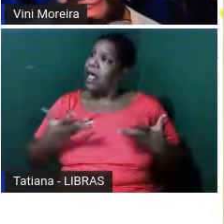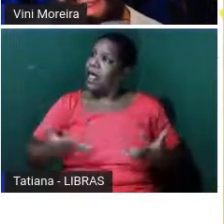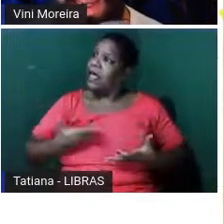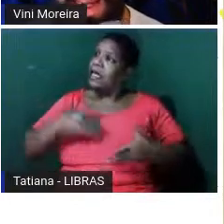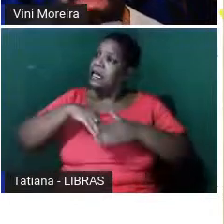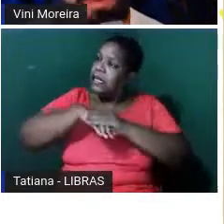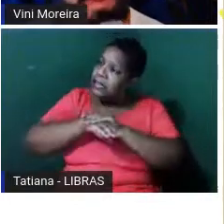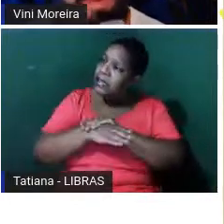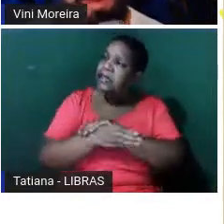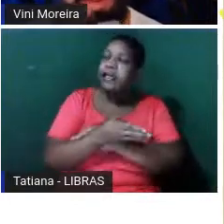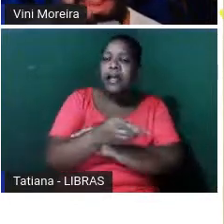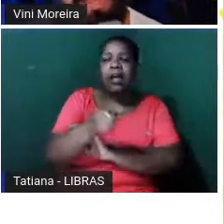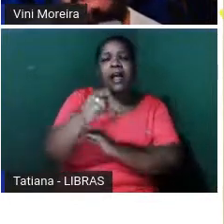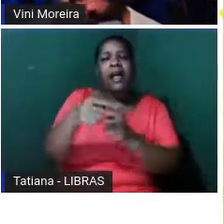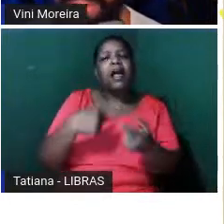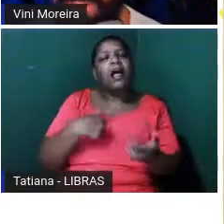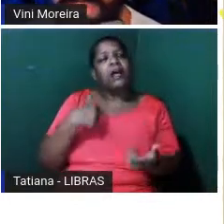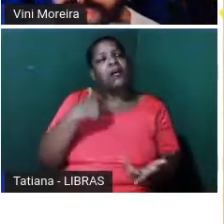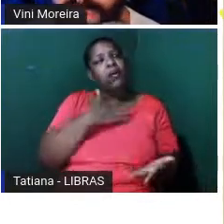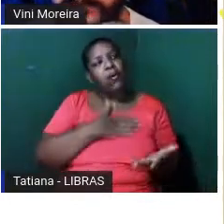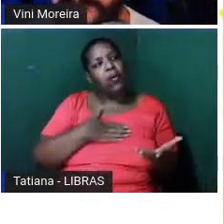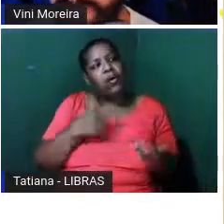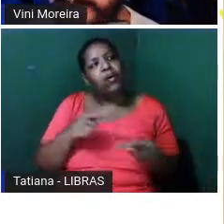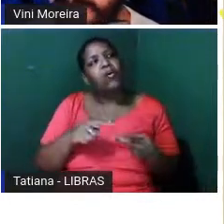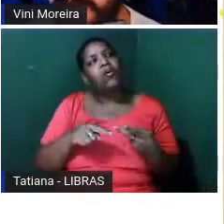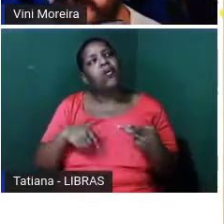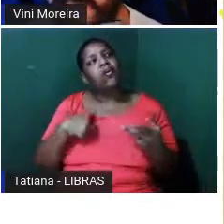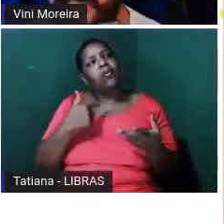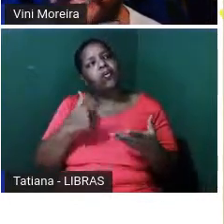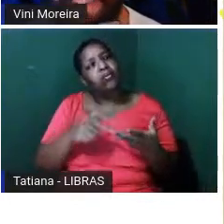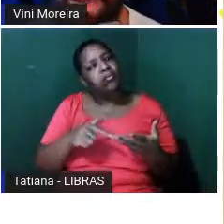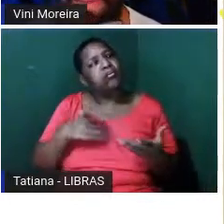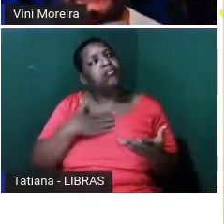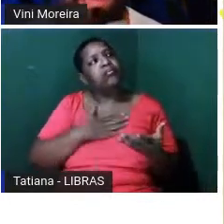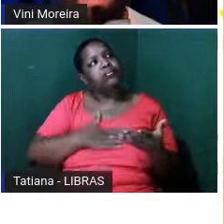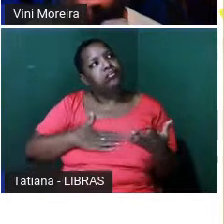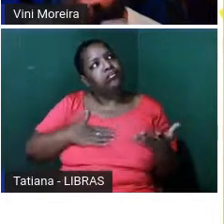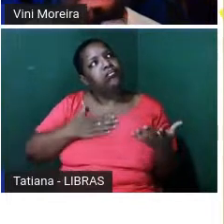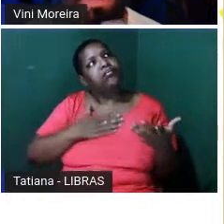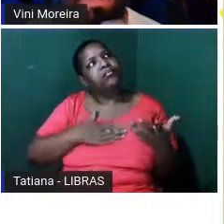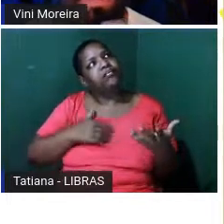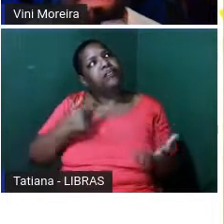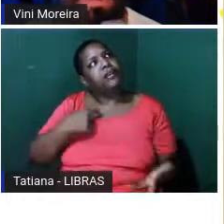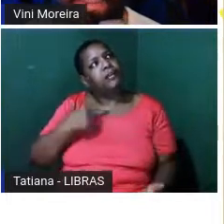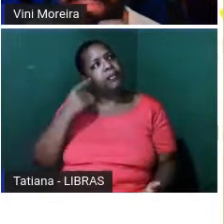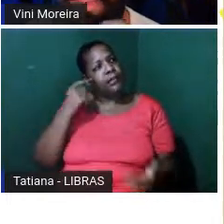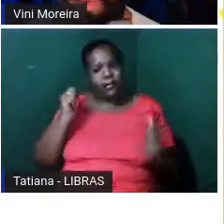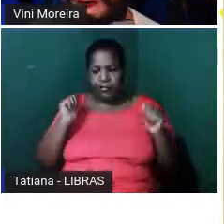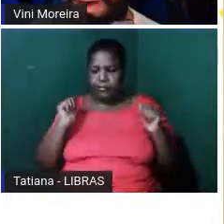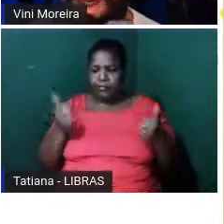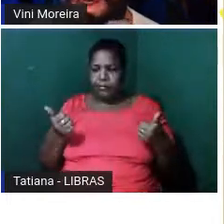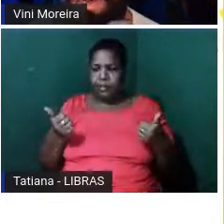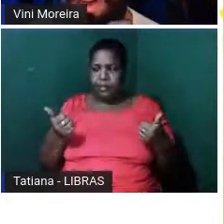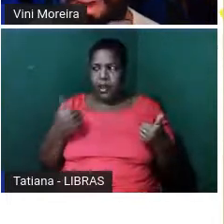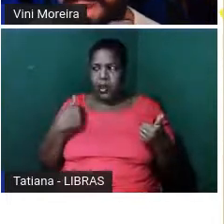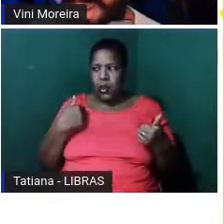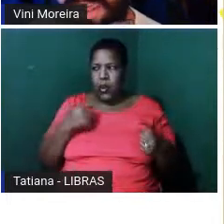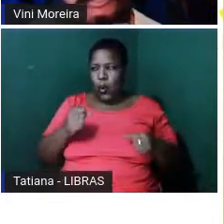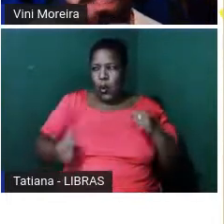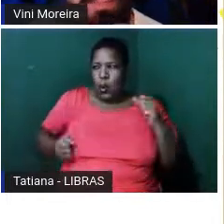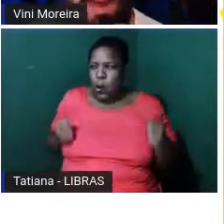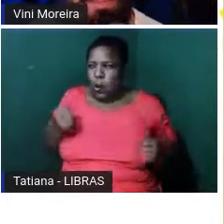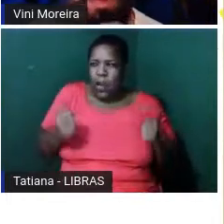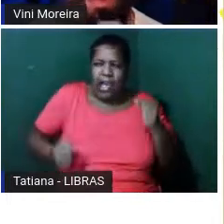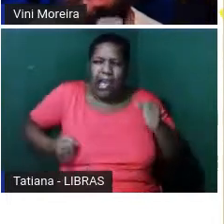hábito aí você começa a gostar você continua correndo e aí você começa a pensar Beleza se eu for continuar correndo